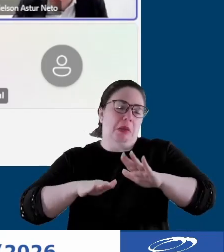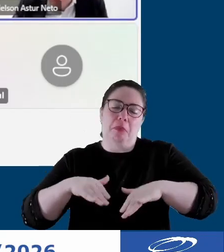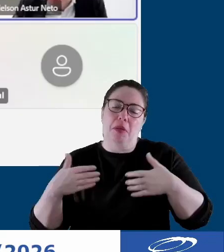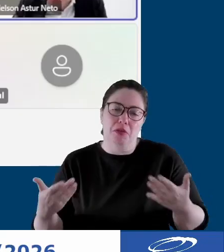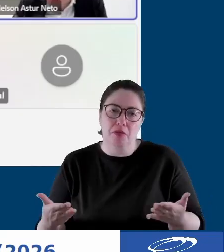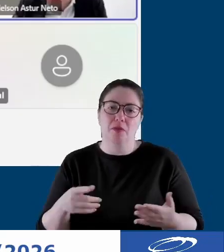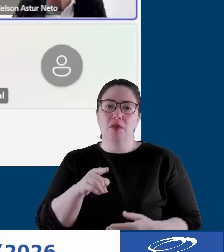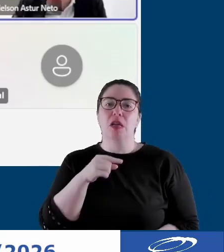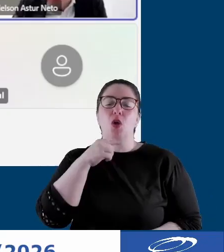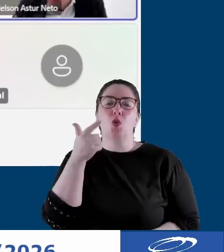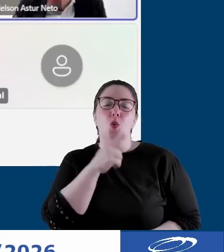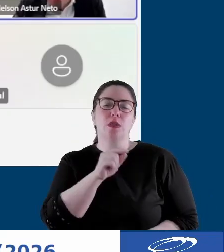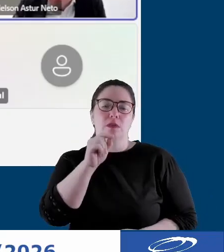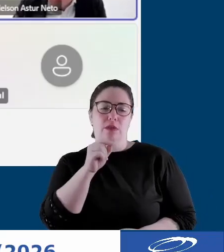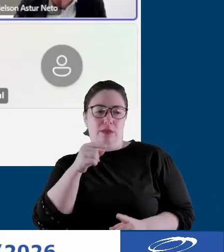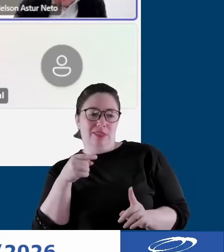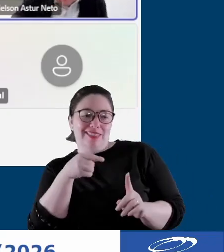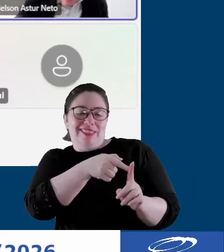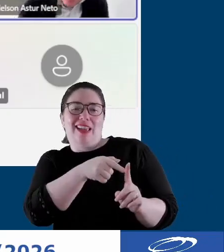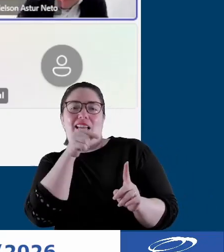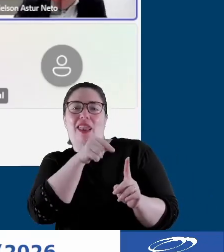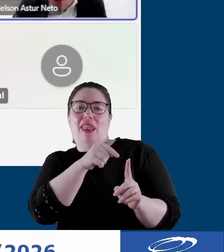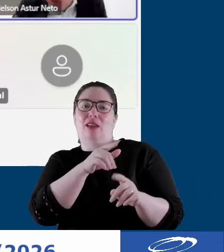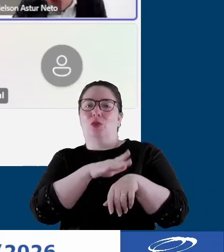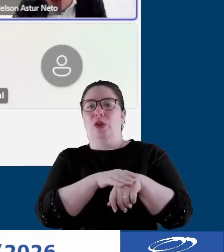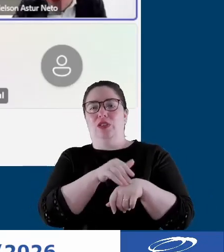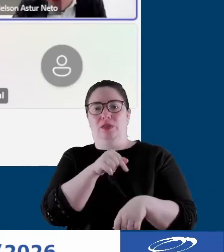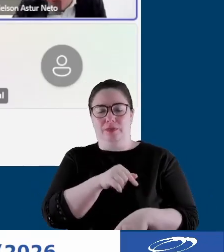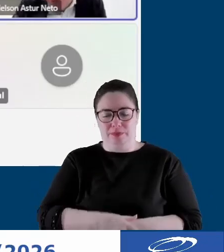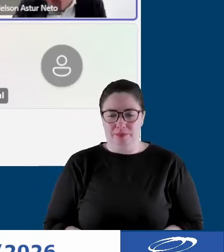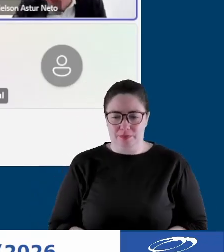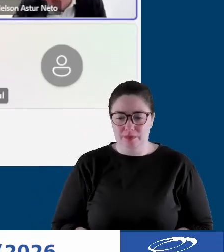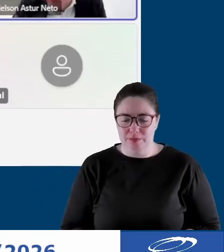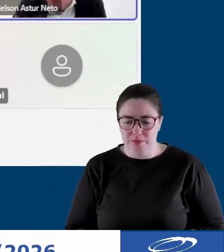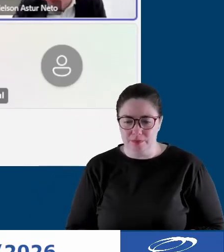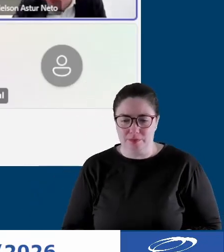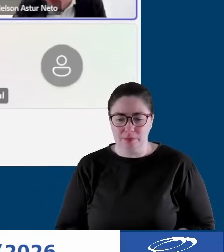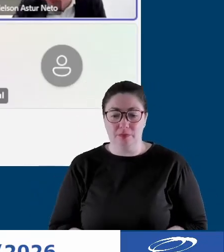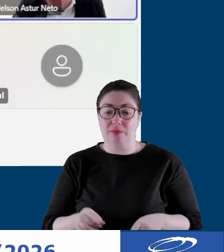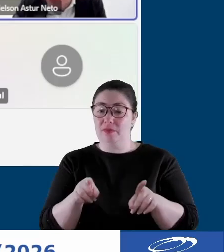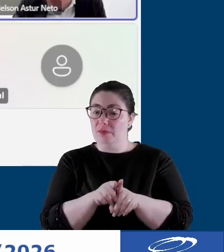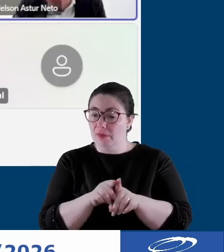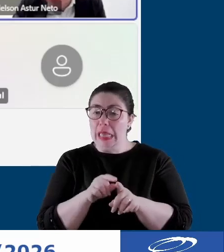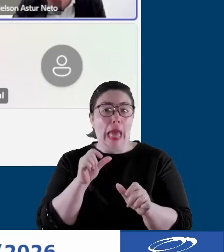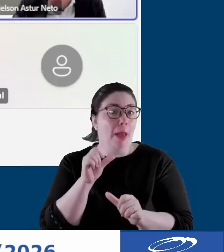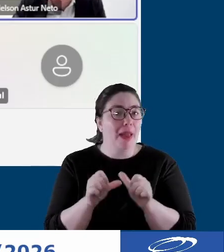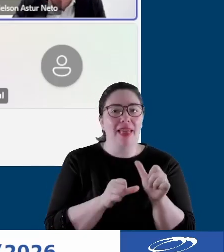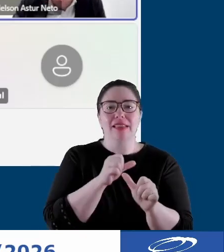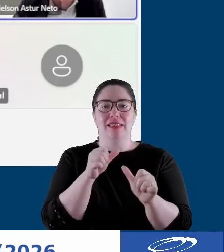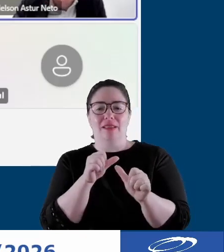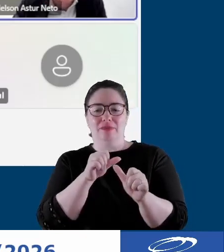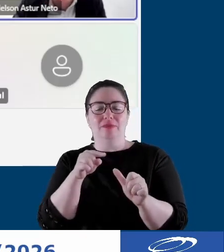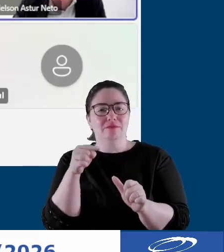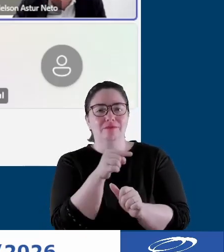ao tecido infectado. E também você consegue restaurar aquilo que você perdeu em relação ao ganho de